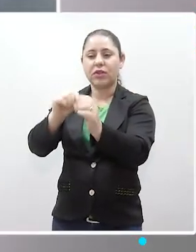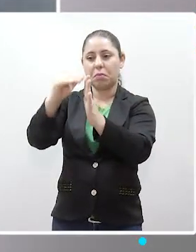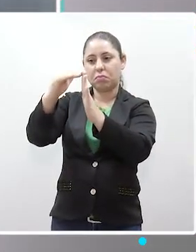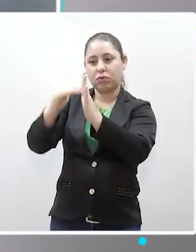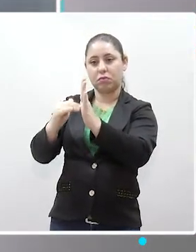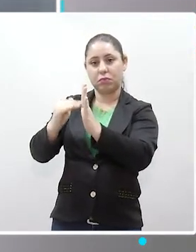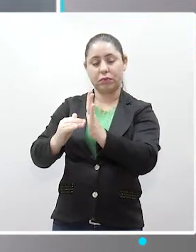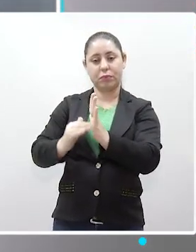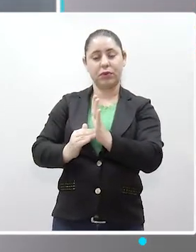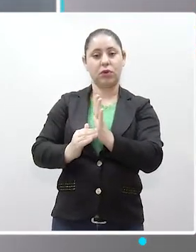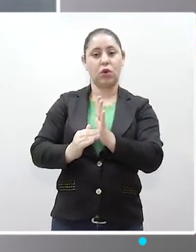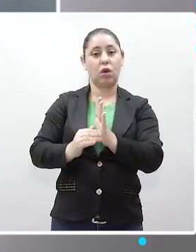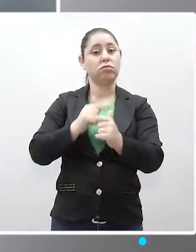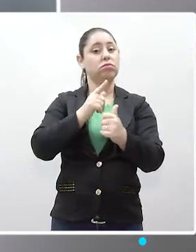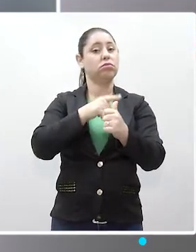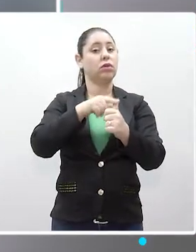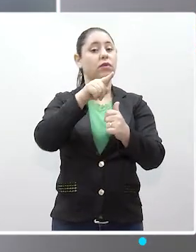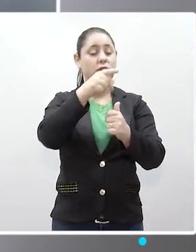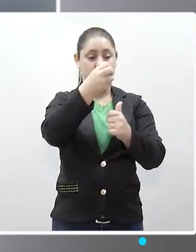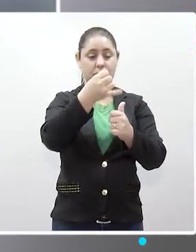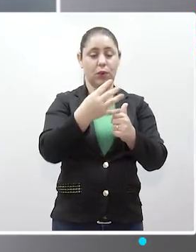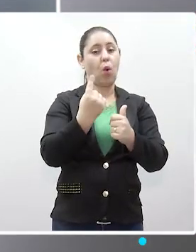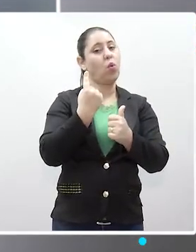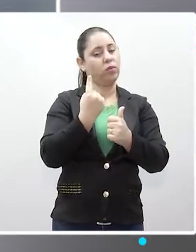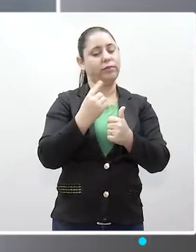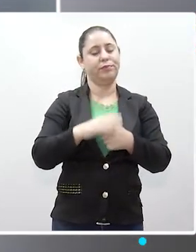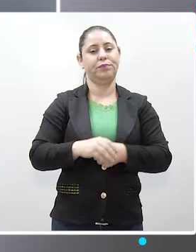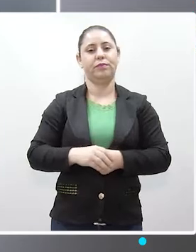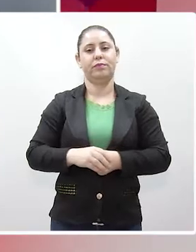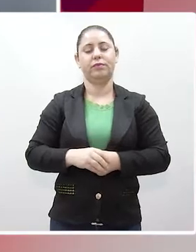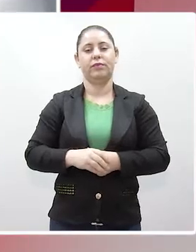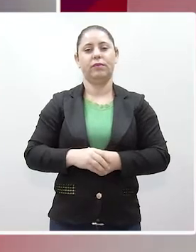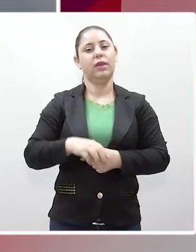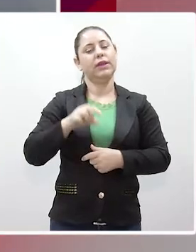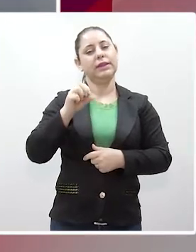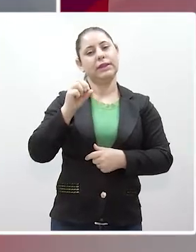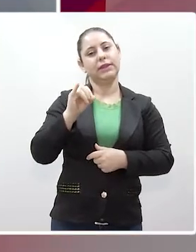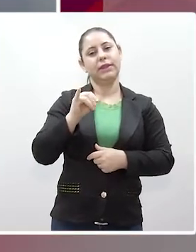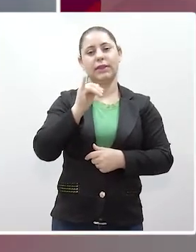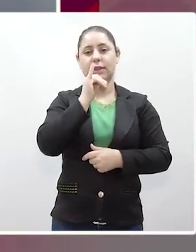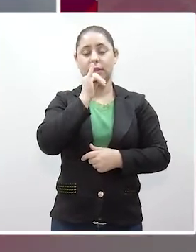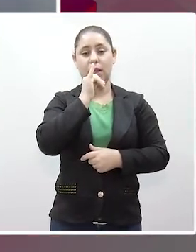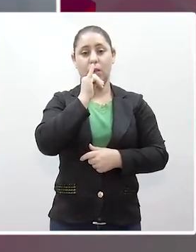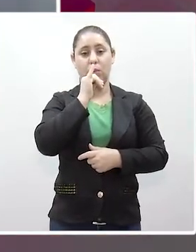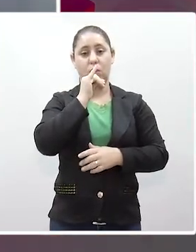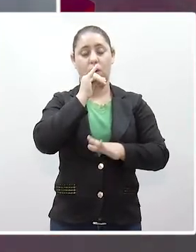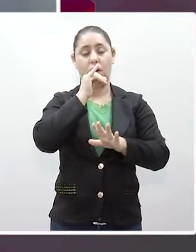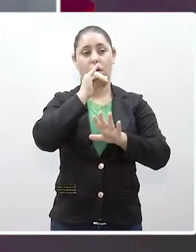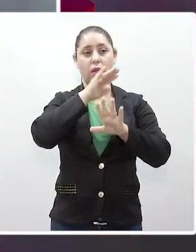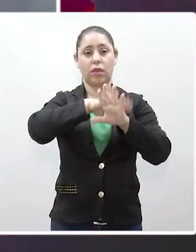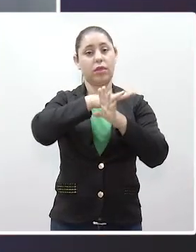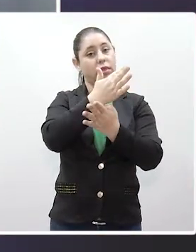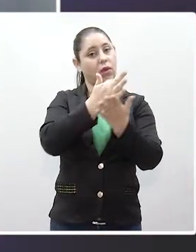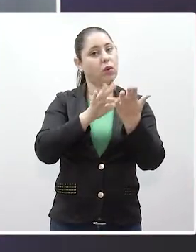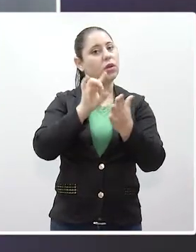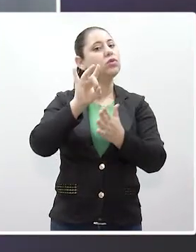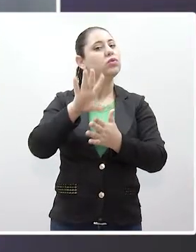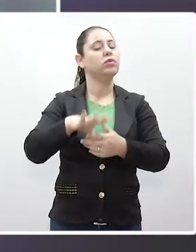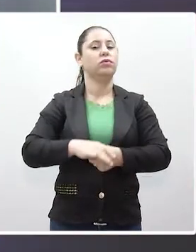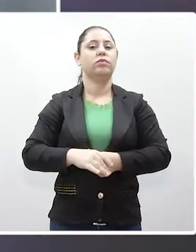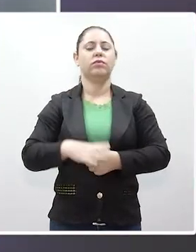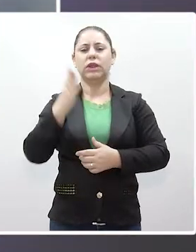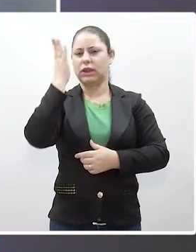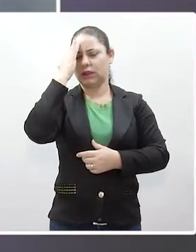a inflação. Esse que você mencionou é um deles. Então, hipoteticamente, aqui estou falando em teoria, porque para a